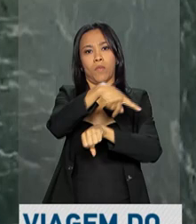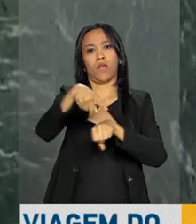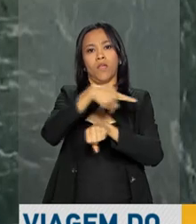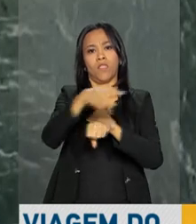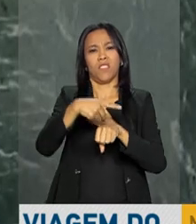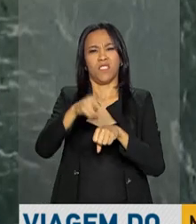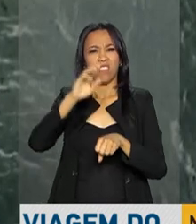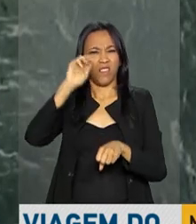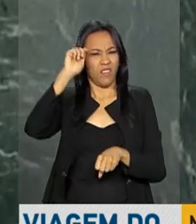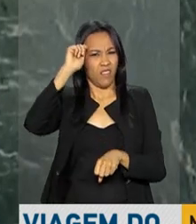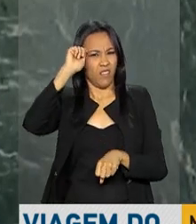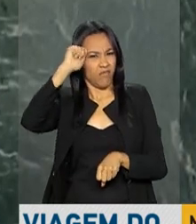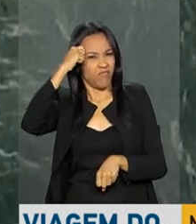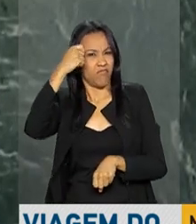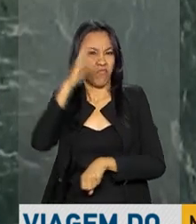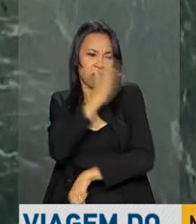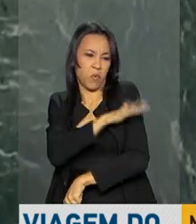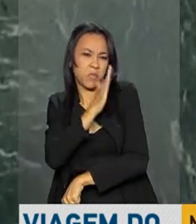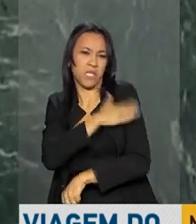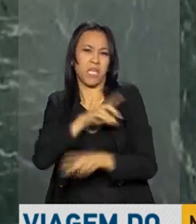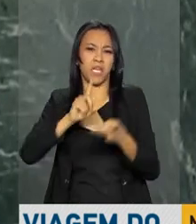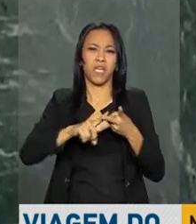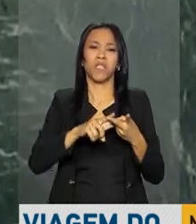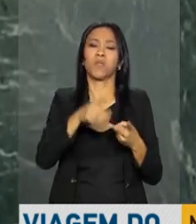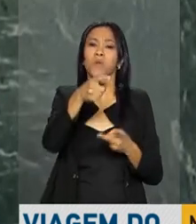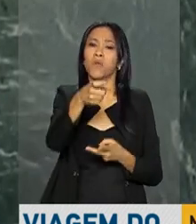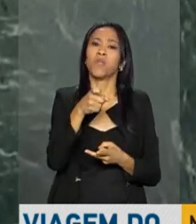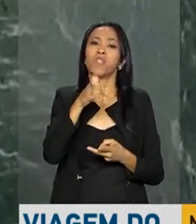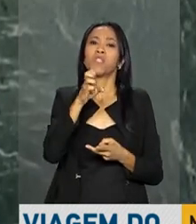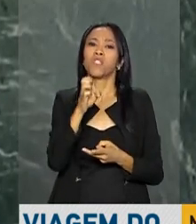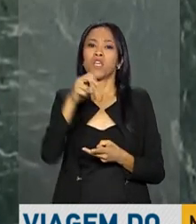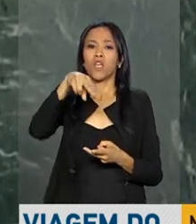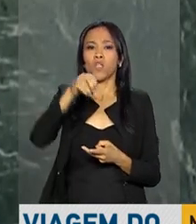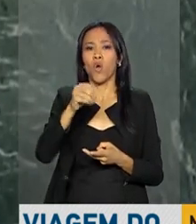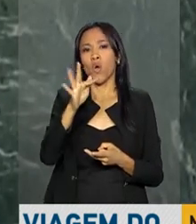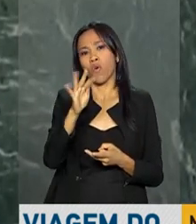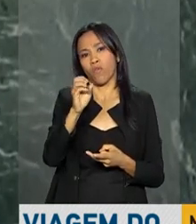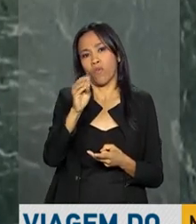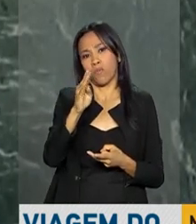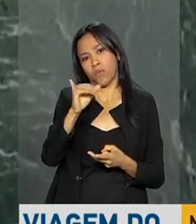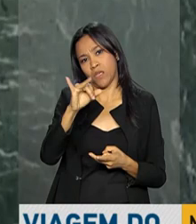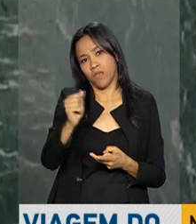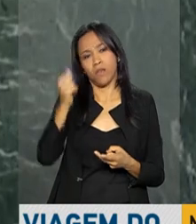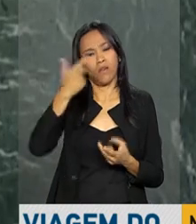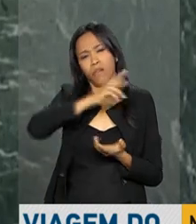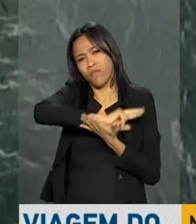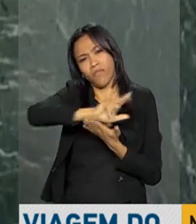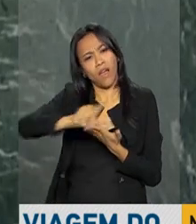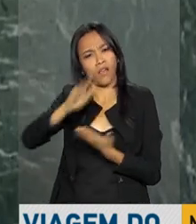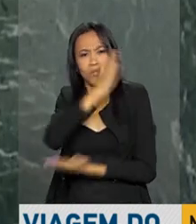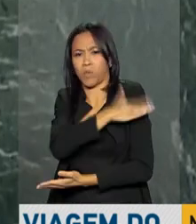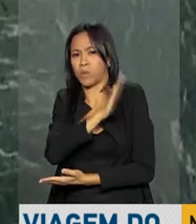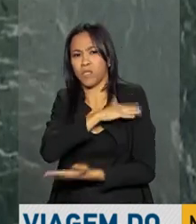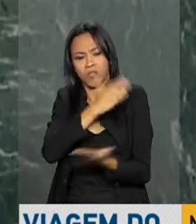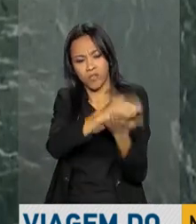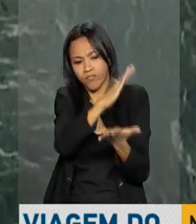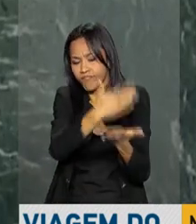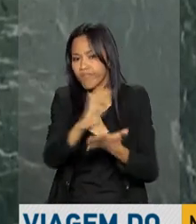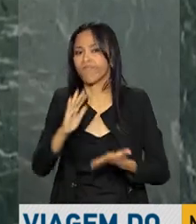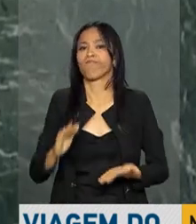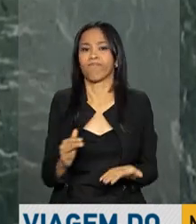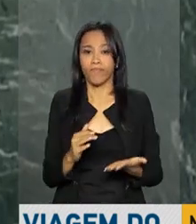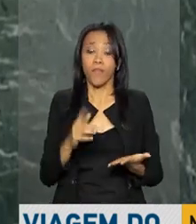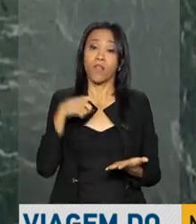o racismo, a xenofobia e todas as formas de discriminação. Somos parte